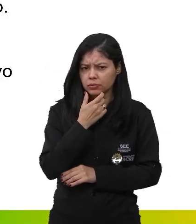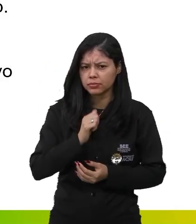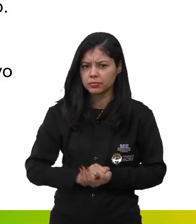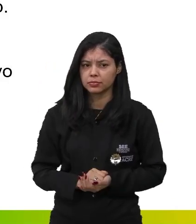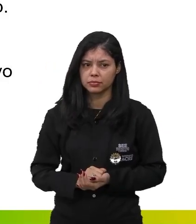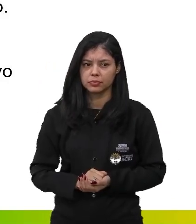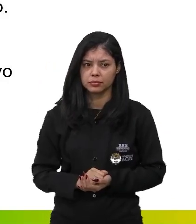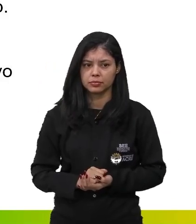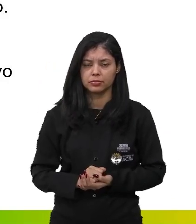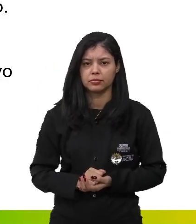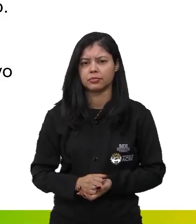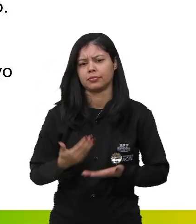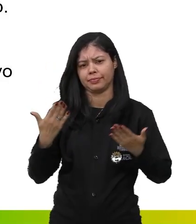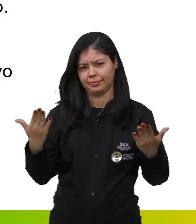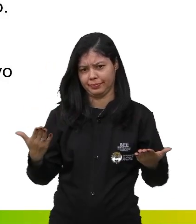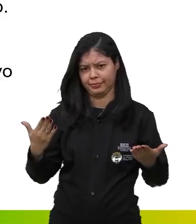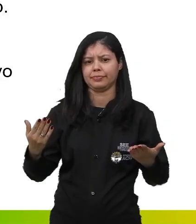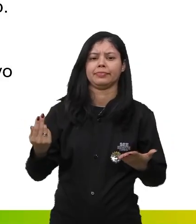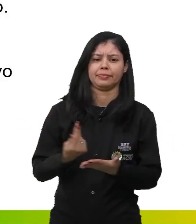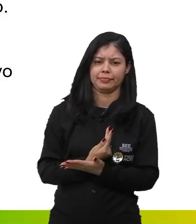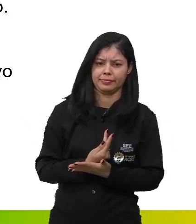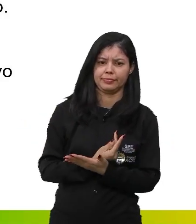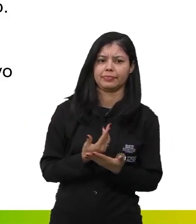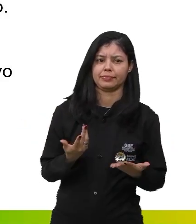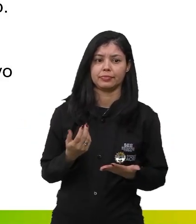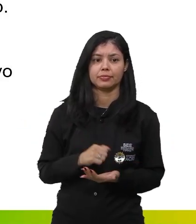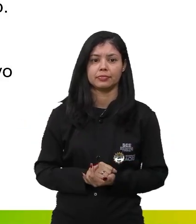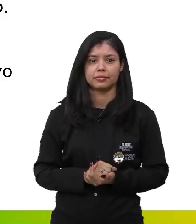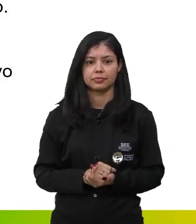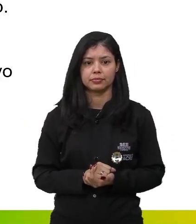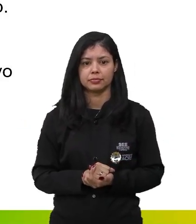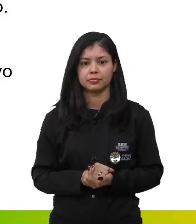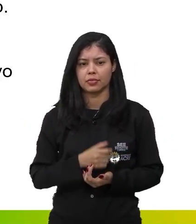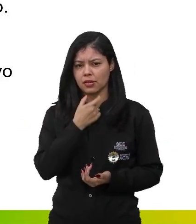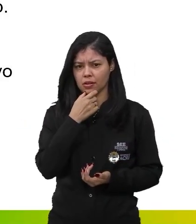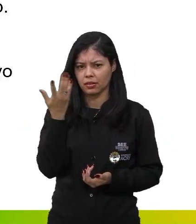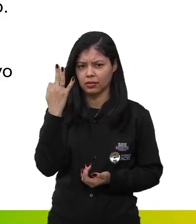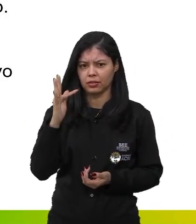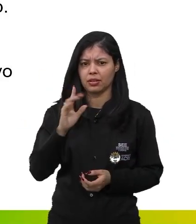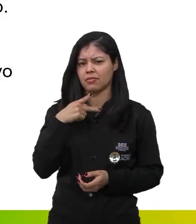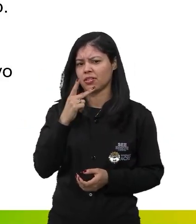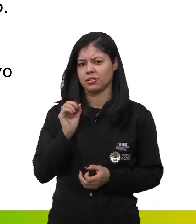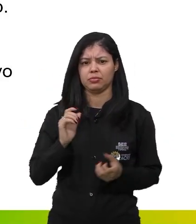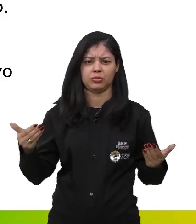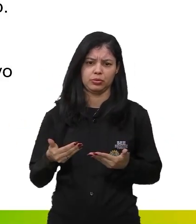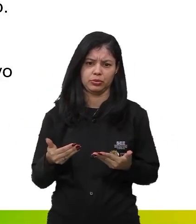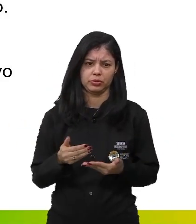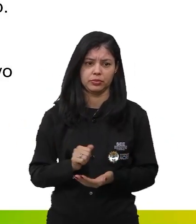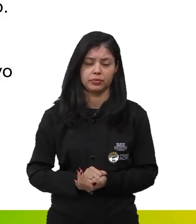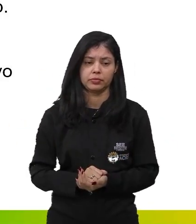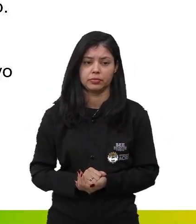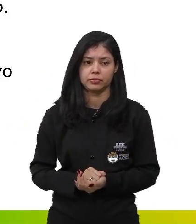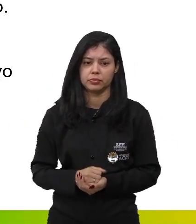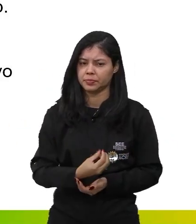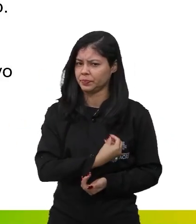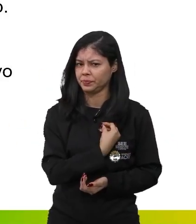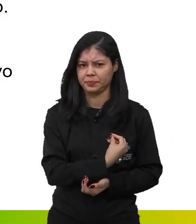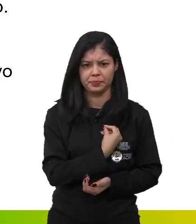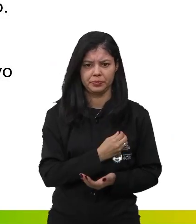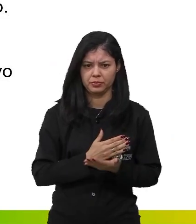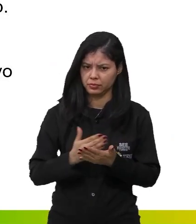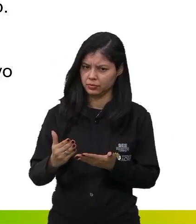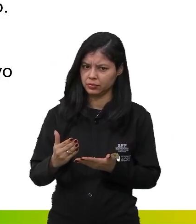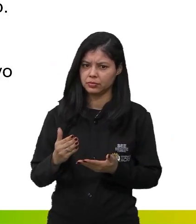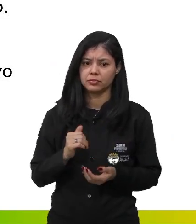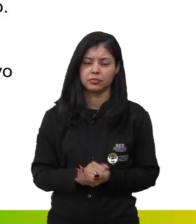Inglaterra. Pelo amor de Deus. França e Inglaterra nem citamos hoje, nem estão presentes